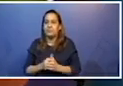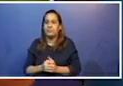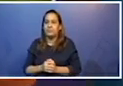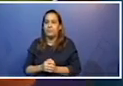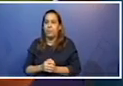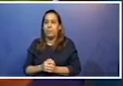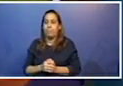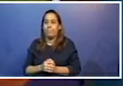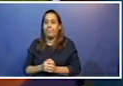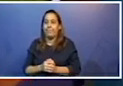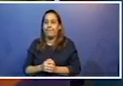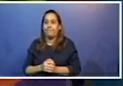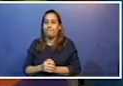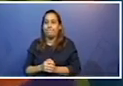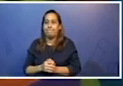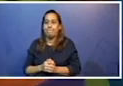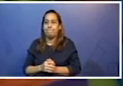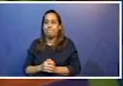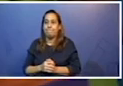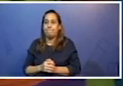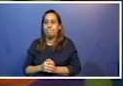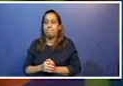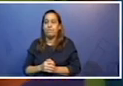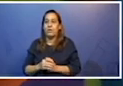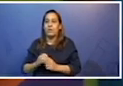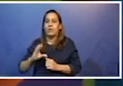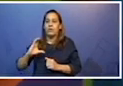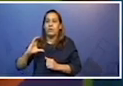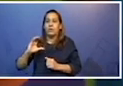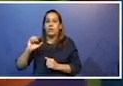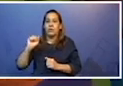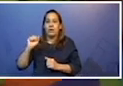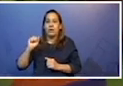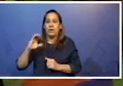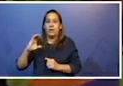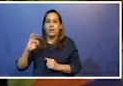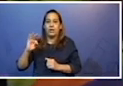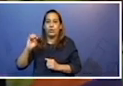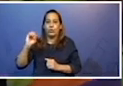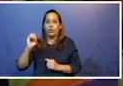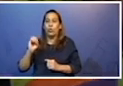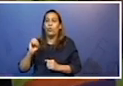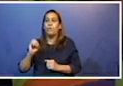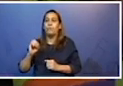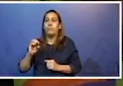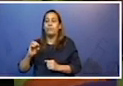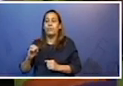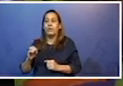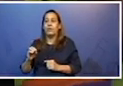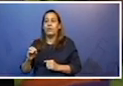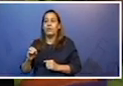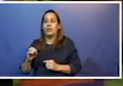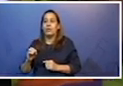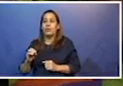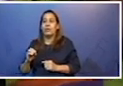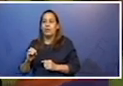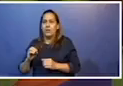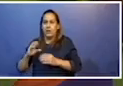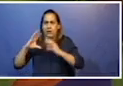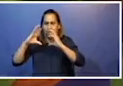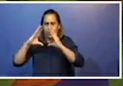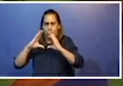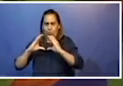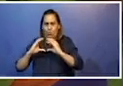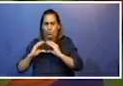já identificar qual é esse, né? E por último, o cacto orquídea. Seu corpo é verde e achatado